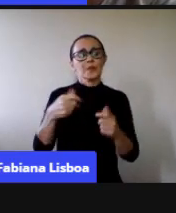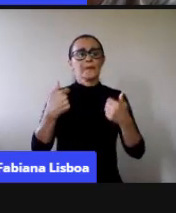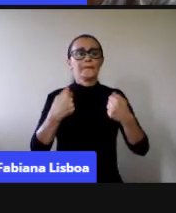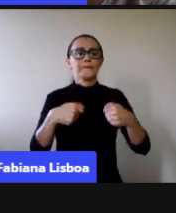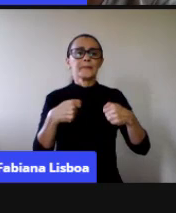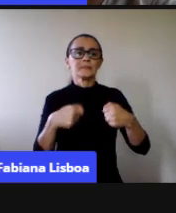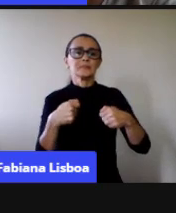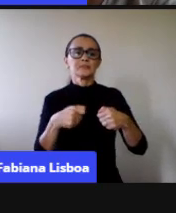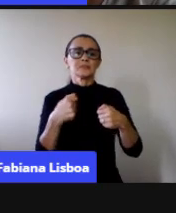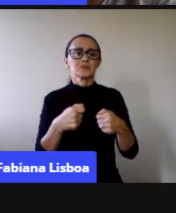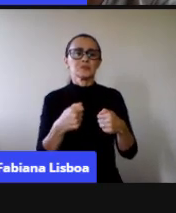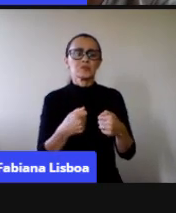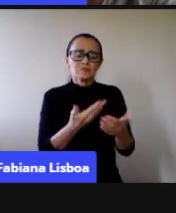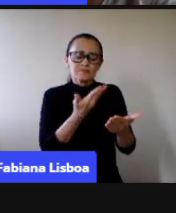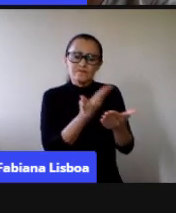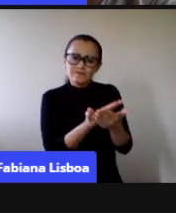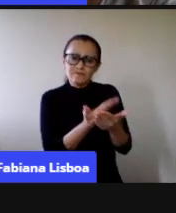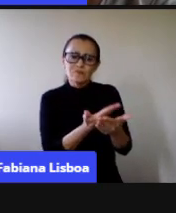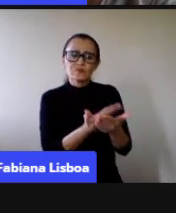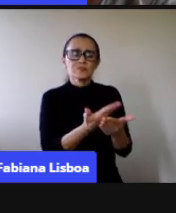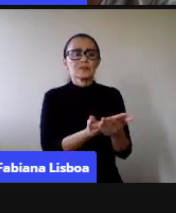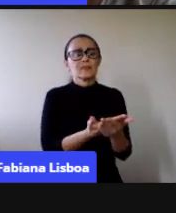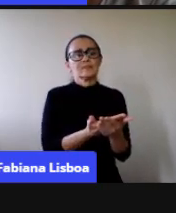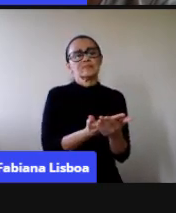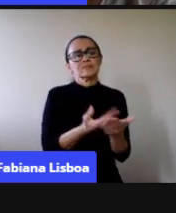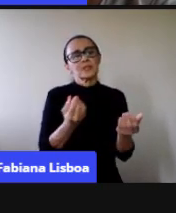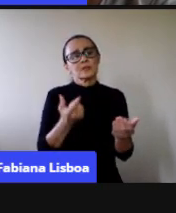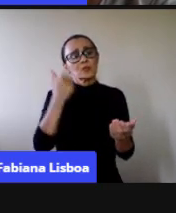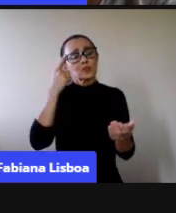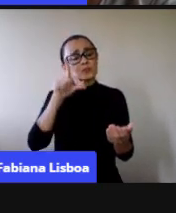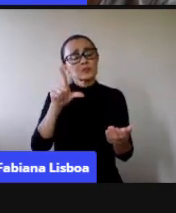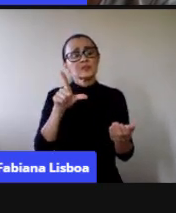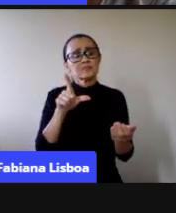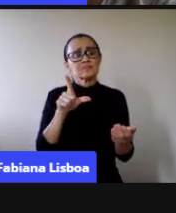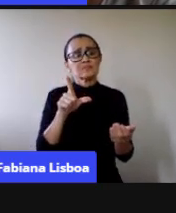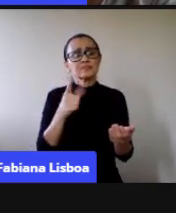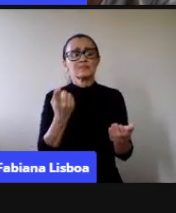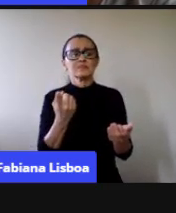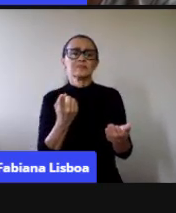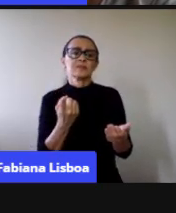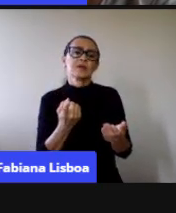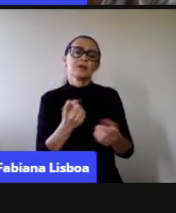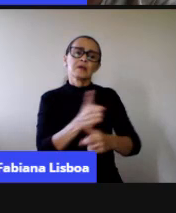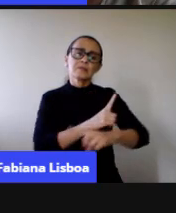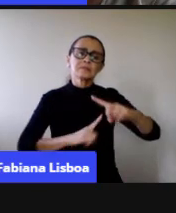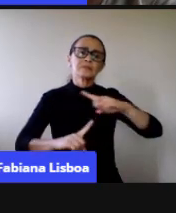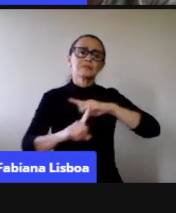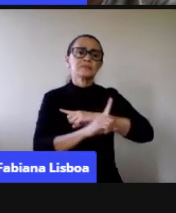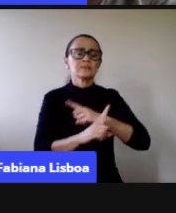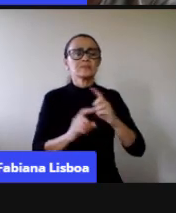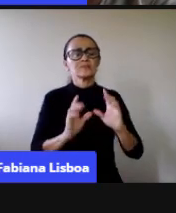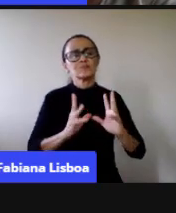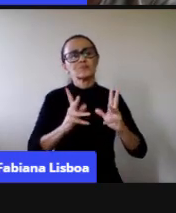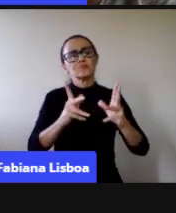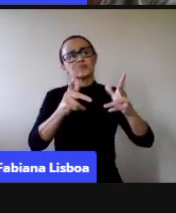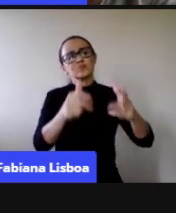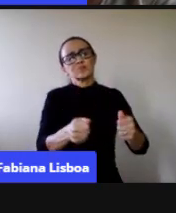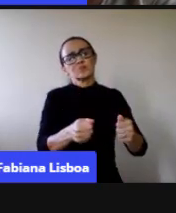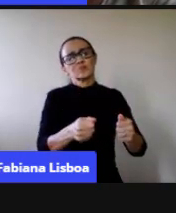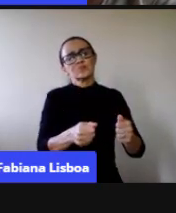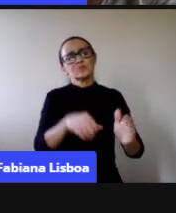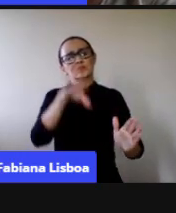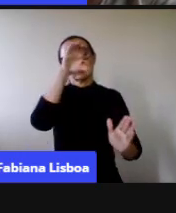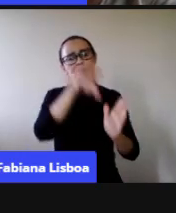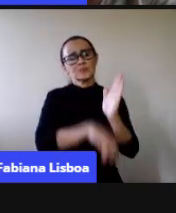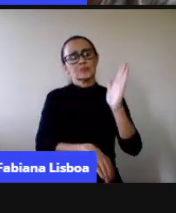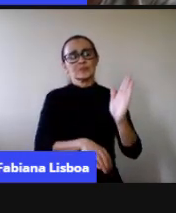buscar conteúdos para ministrar em suas aulas, dar conta de atender a toda essa questão curricular. Né? E nesse tempo